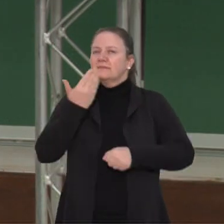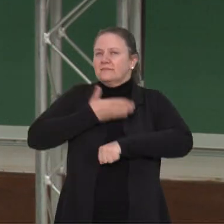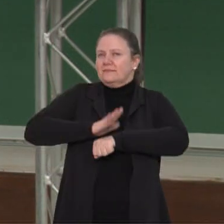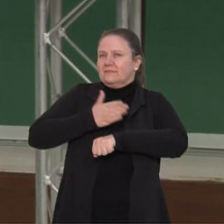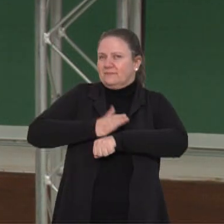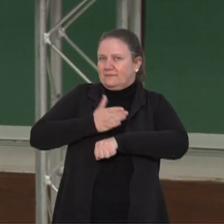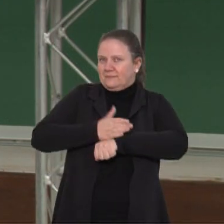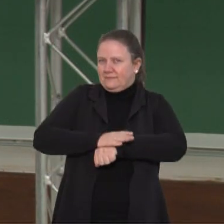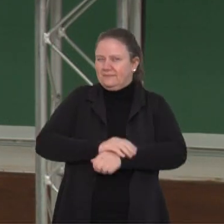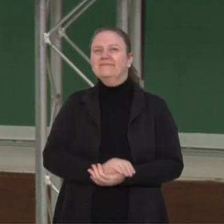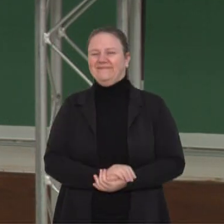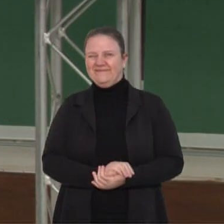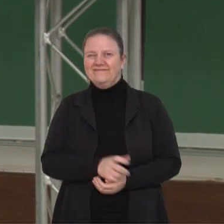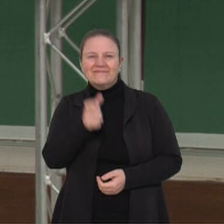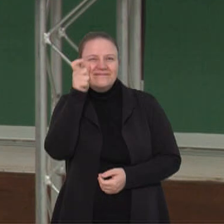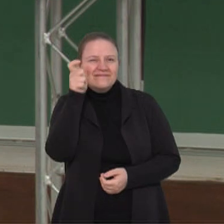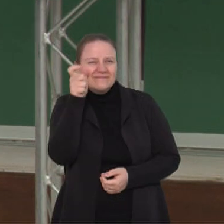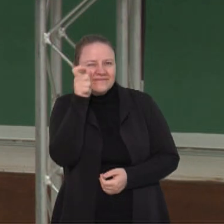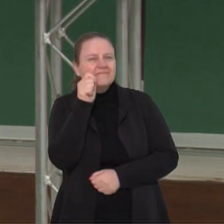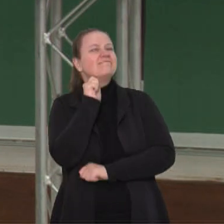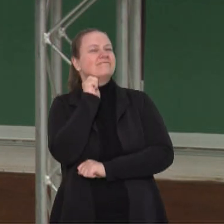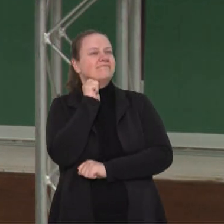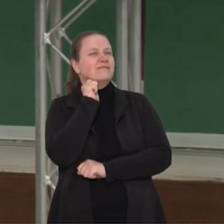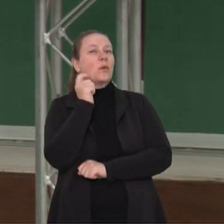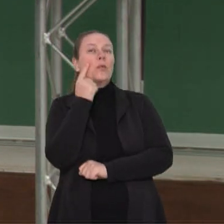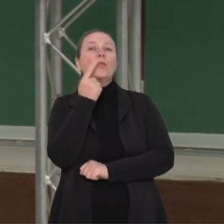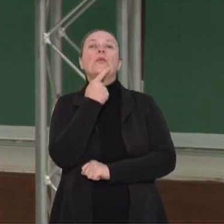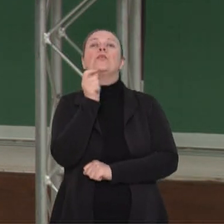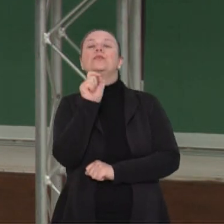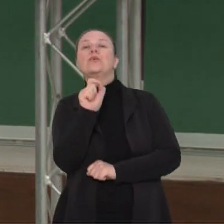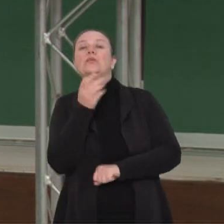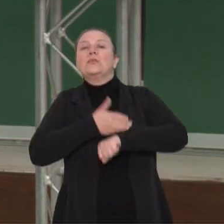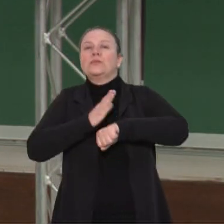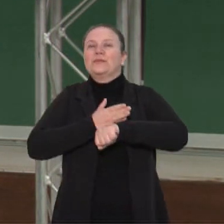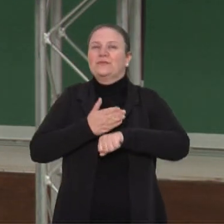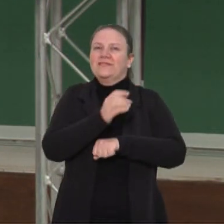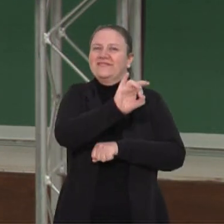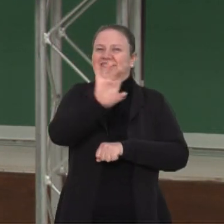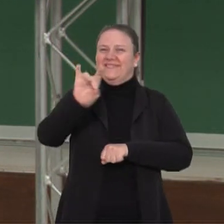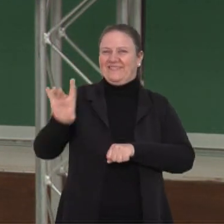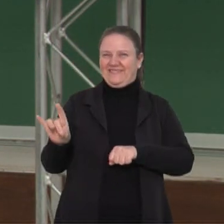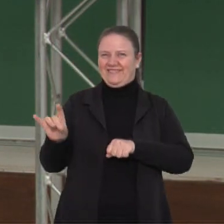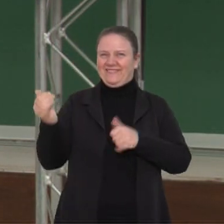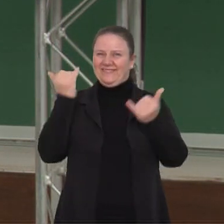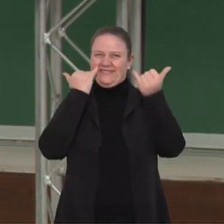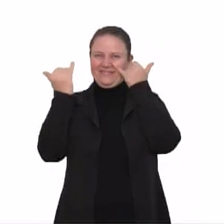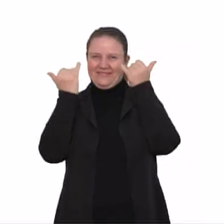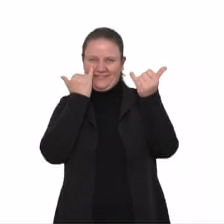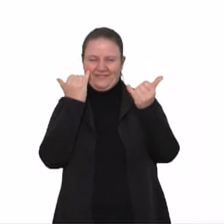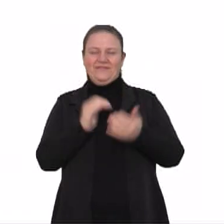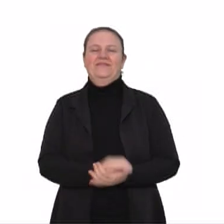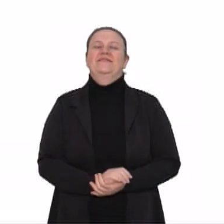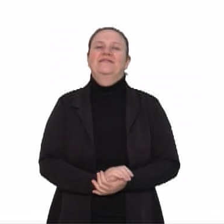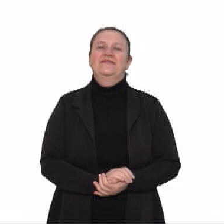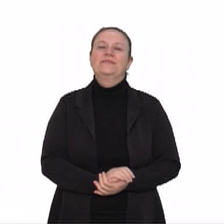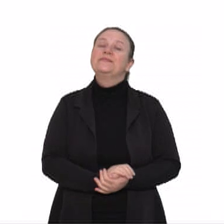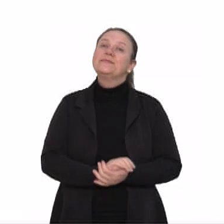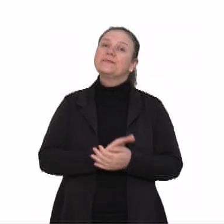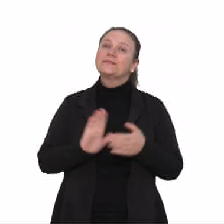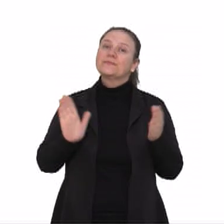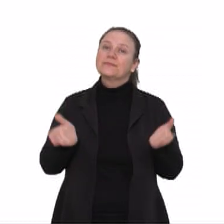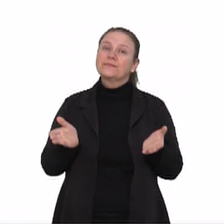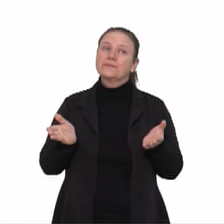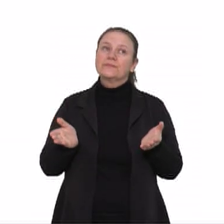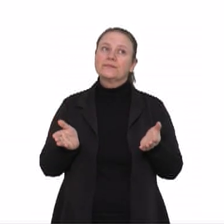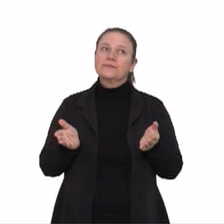um? Ver se vocês estão bem aplicados aqui no texto informativo? Então vamos lá.